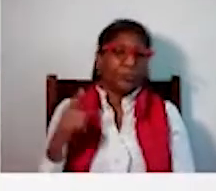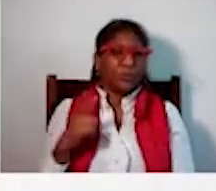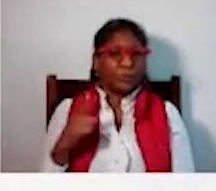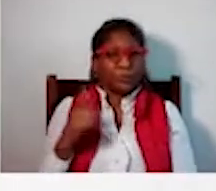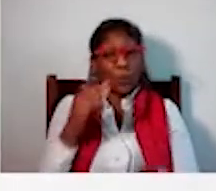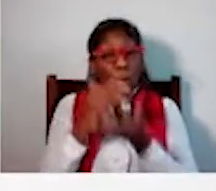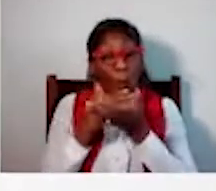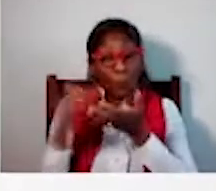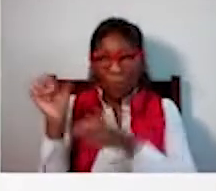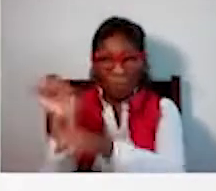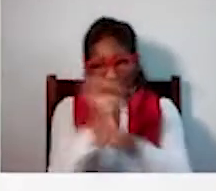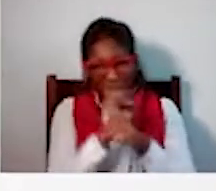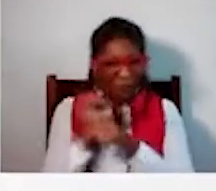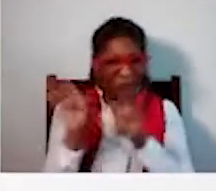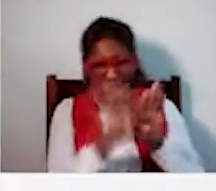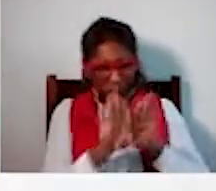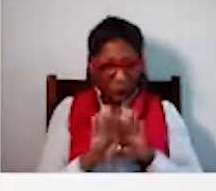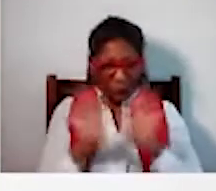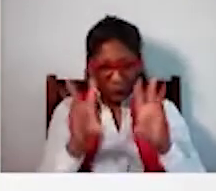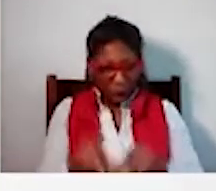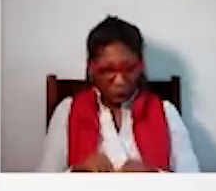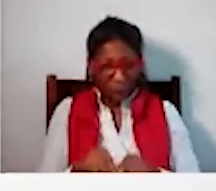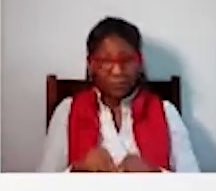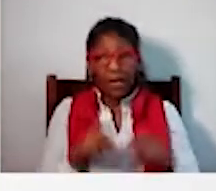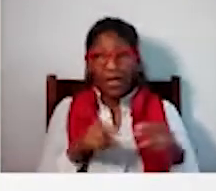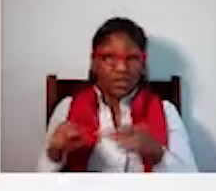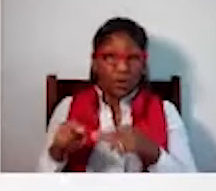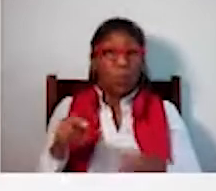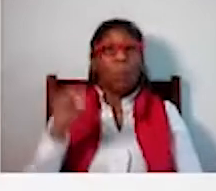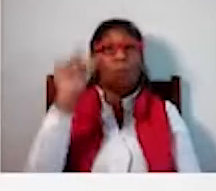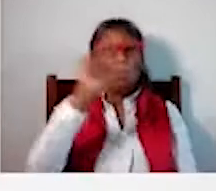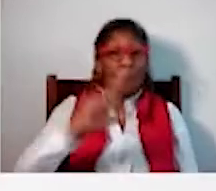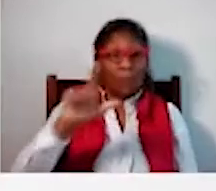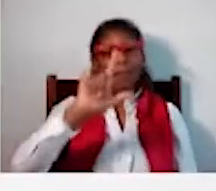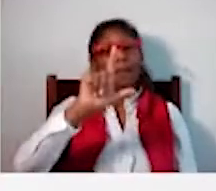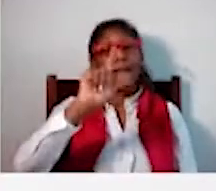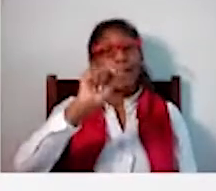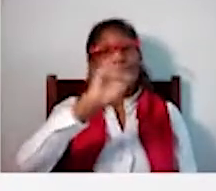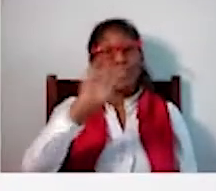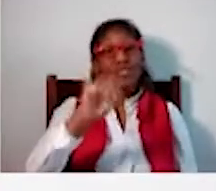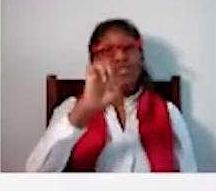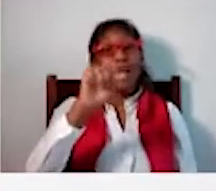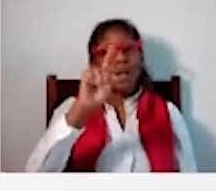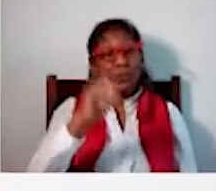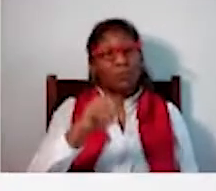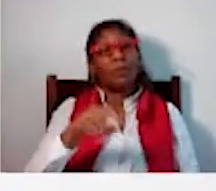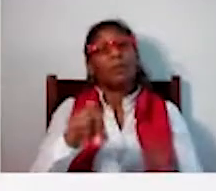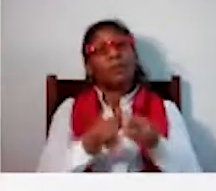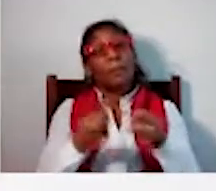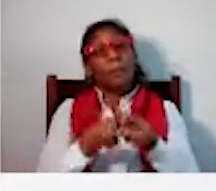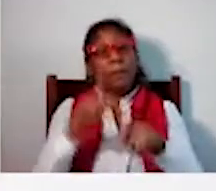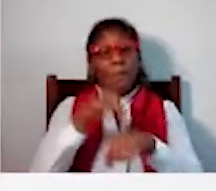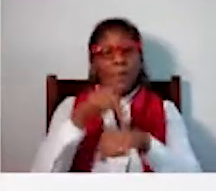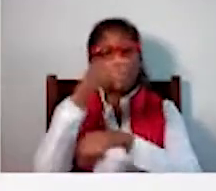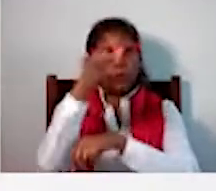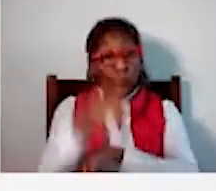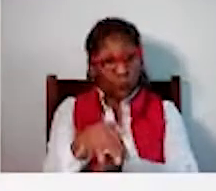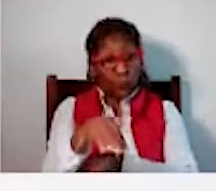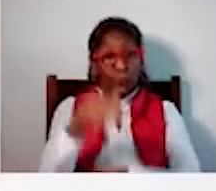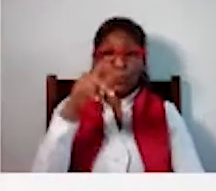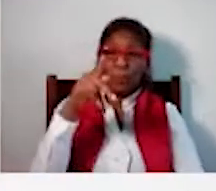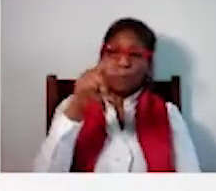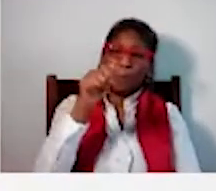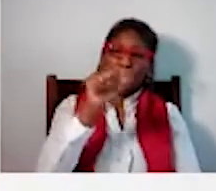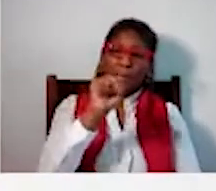tivemos no início do enfrentamento ao coronavírus, as regiões de Lajeado e de Passo Fundo, mas agora, né, depois de um período com o estado com menor risco,